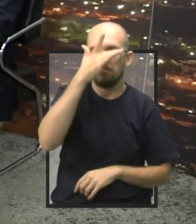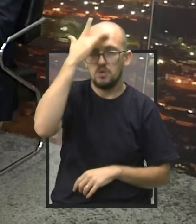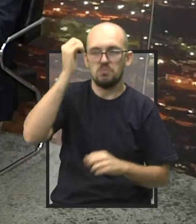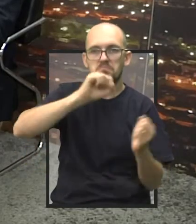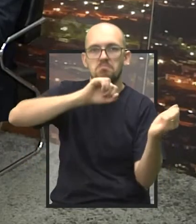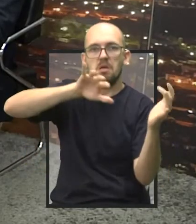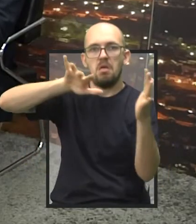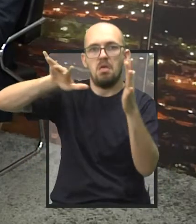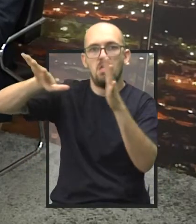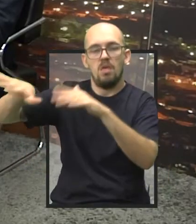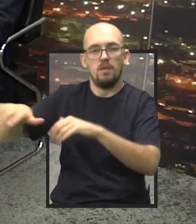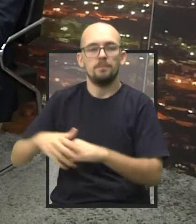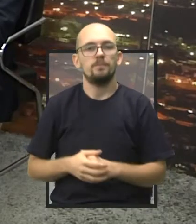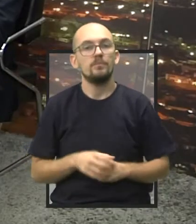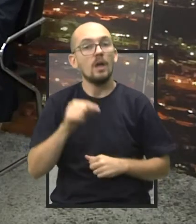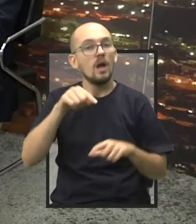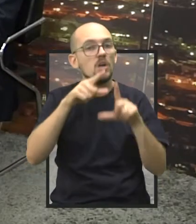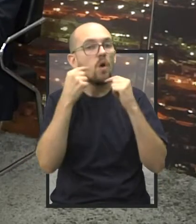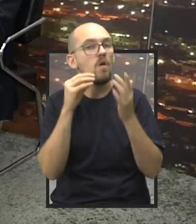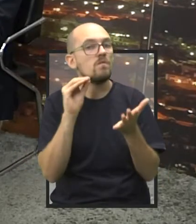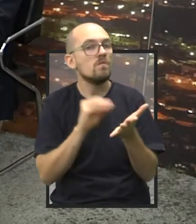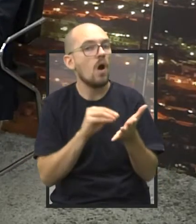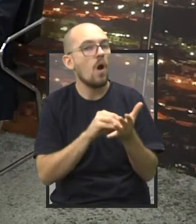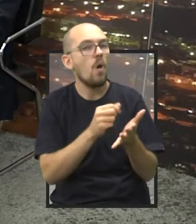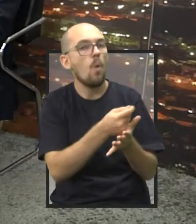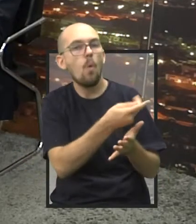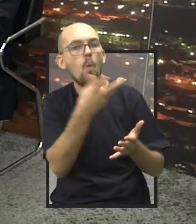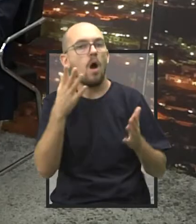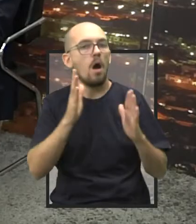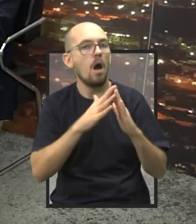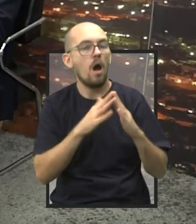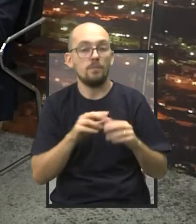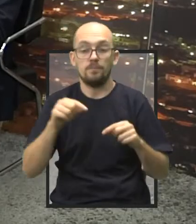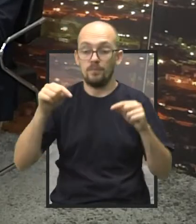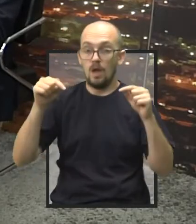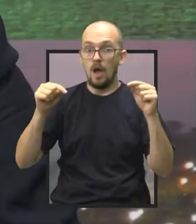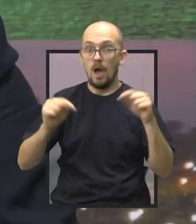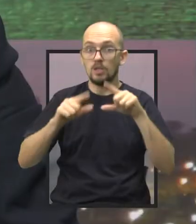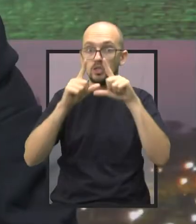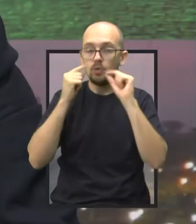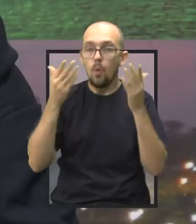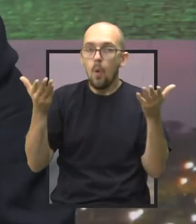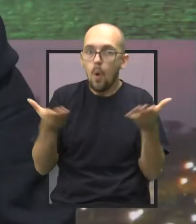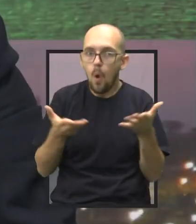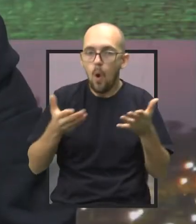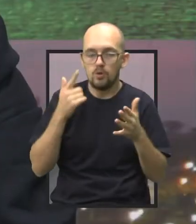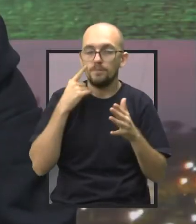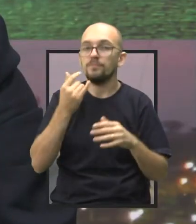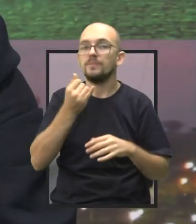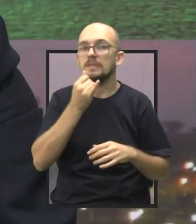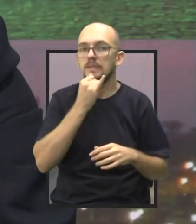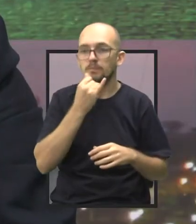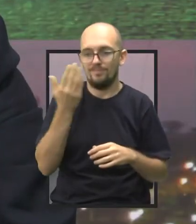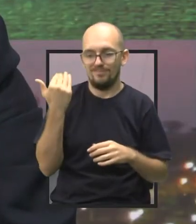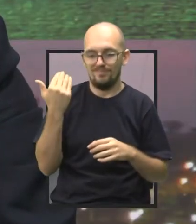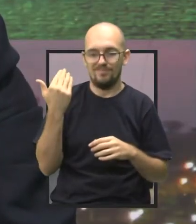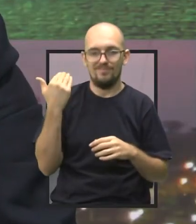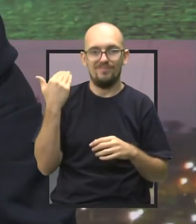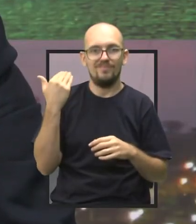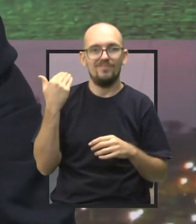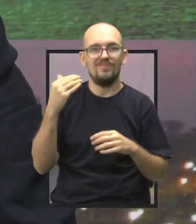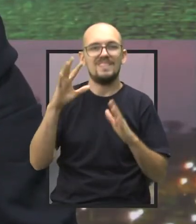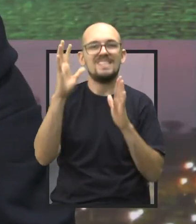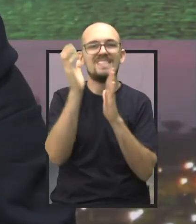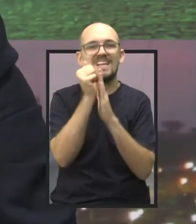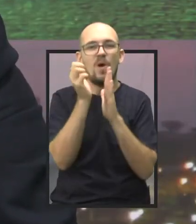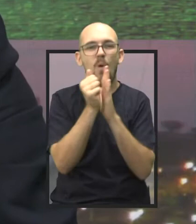hoje? A demanda habitacional de Jaú hoje se torna... Eu vou dar um exemplo prático para você, Val. Nessa última inscrição